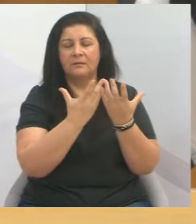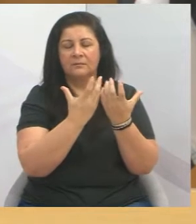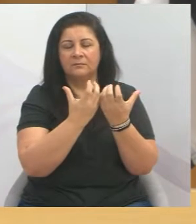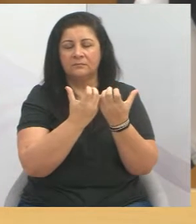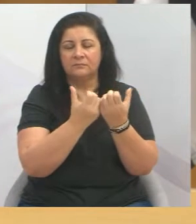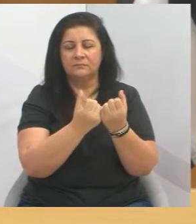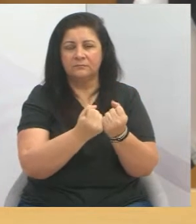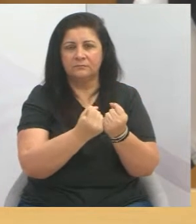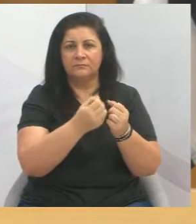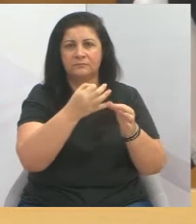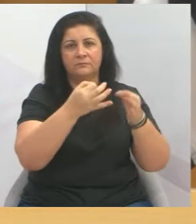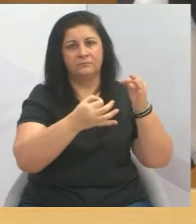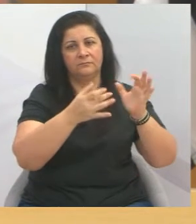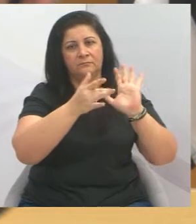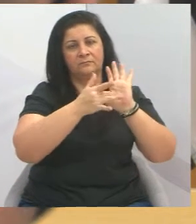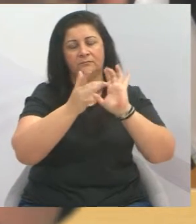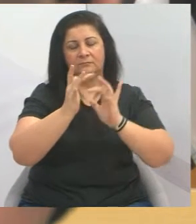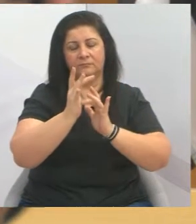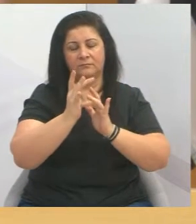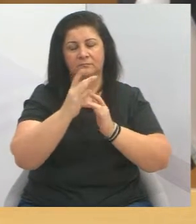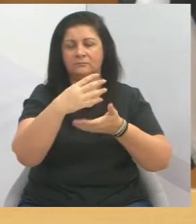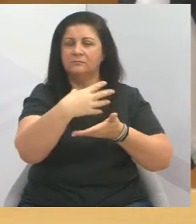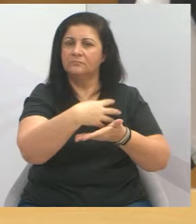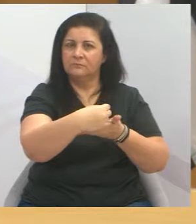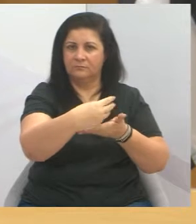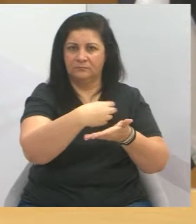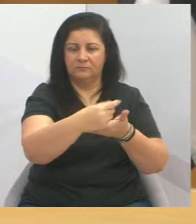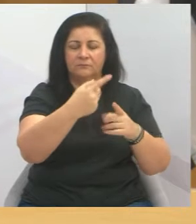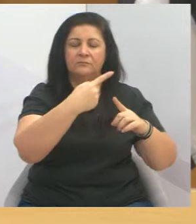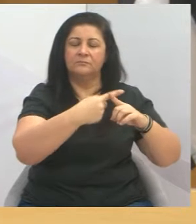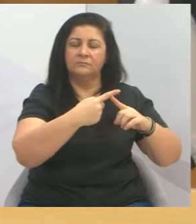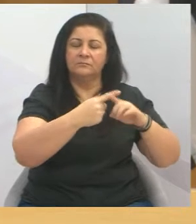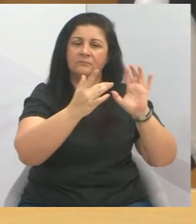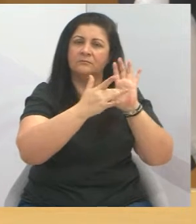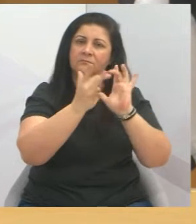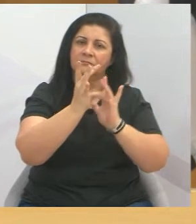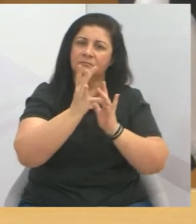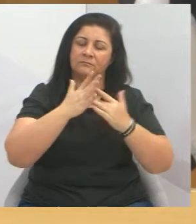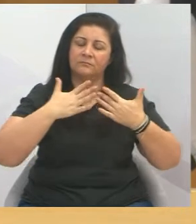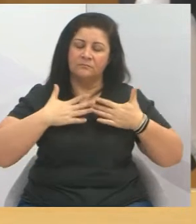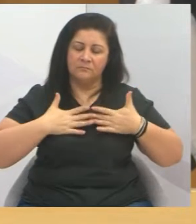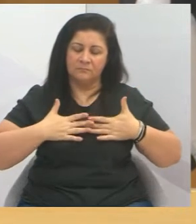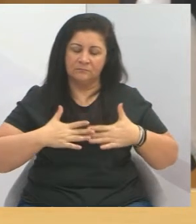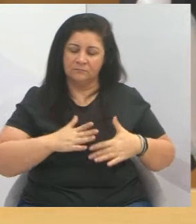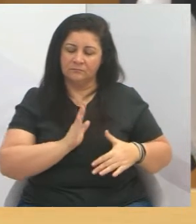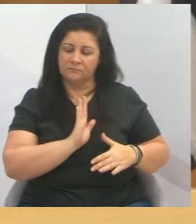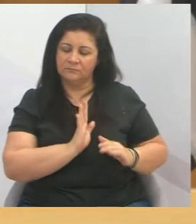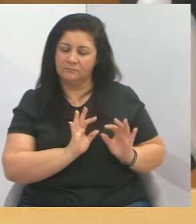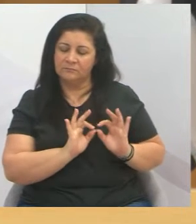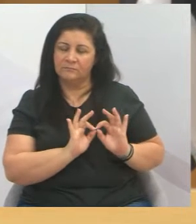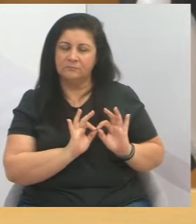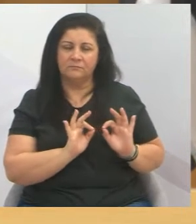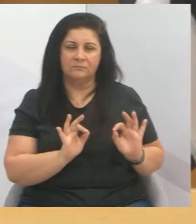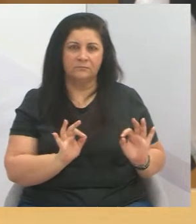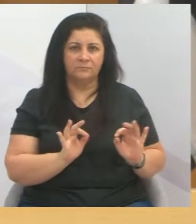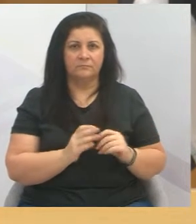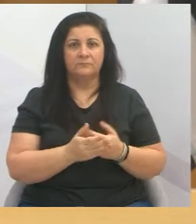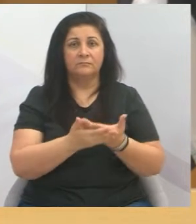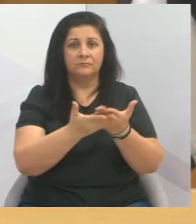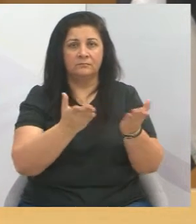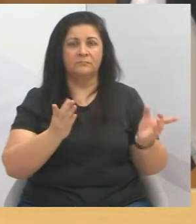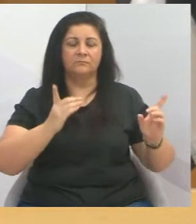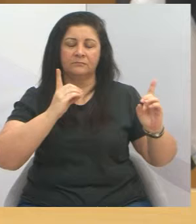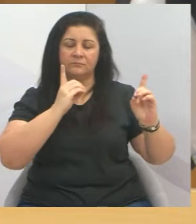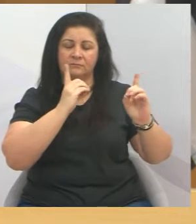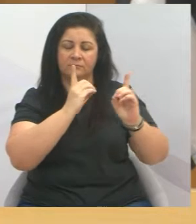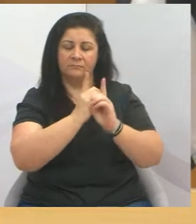o meu jugo e aprendam de mim pois sou manso e humilde de coração e vocês encontrarão